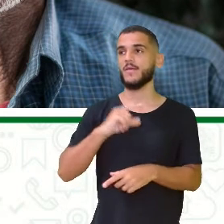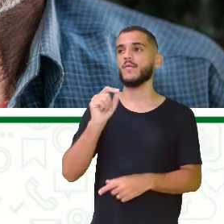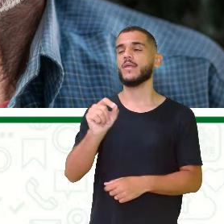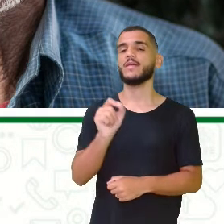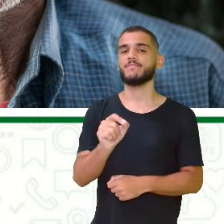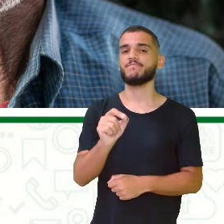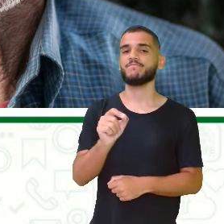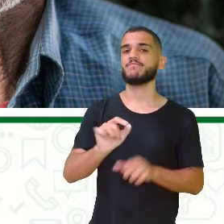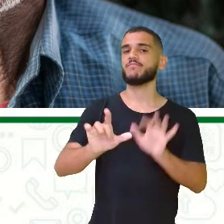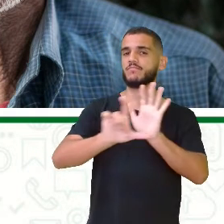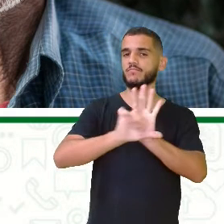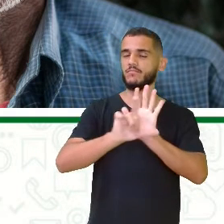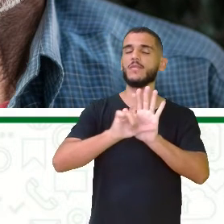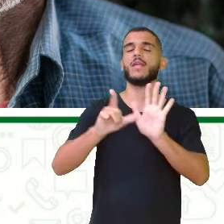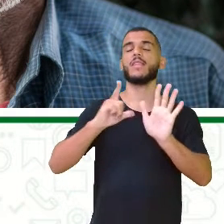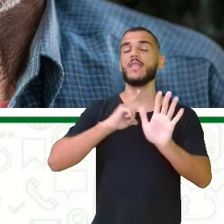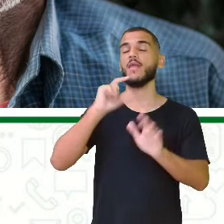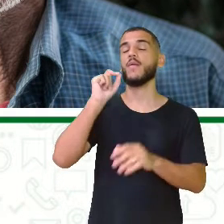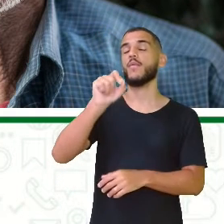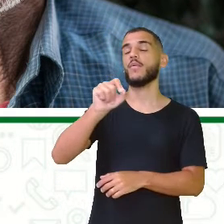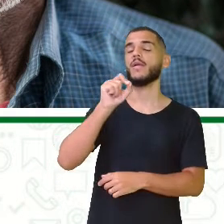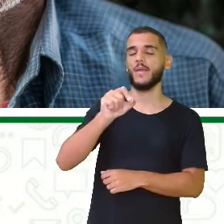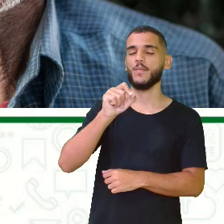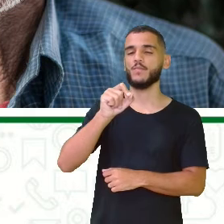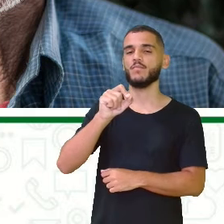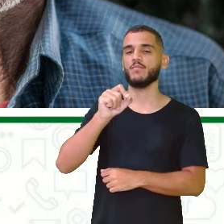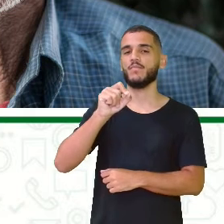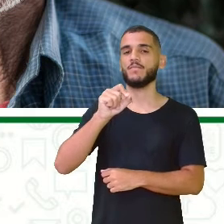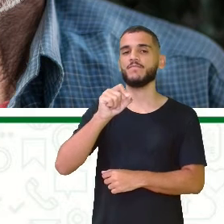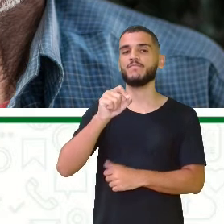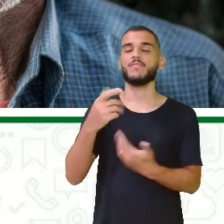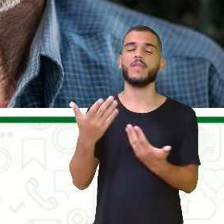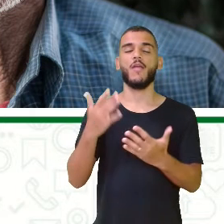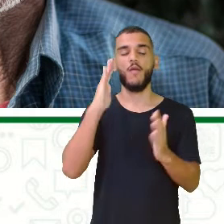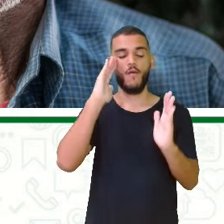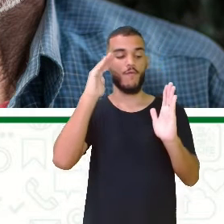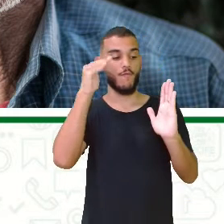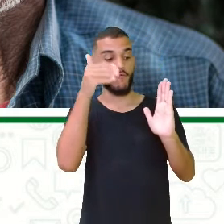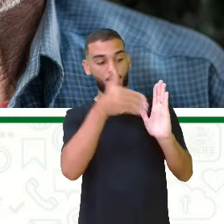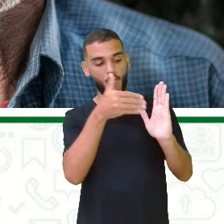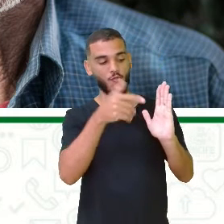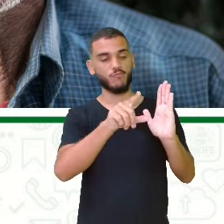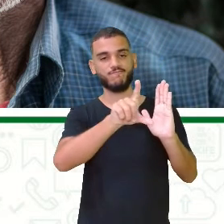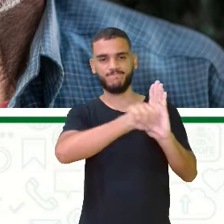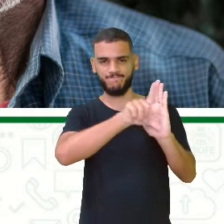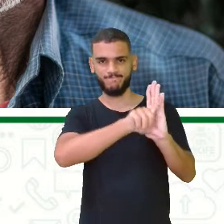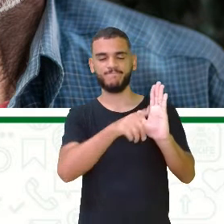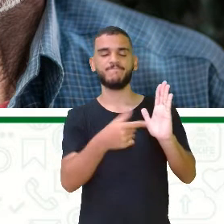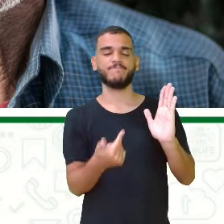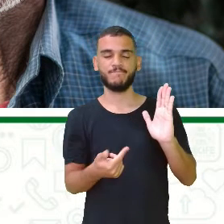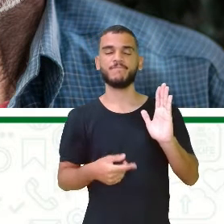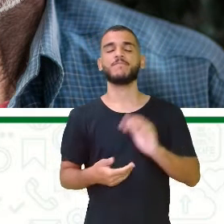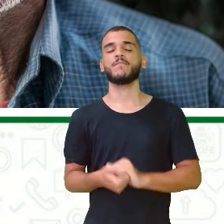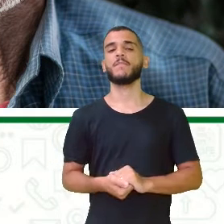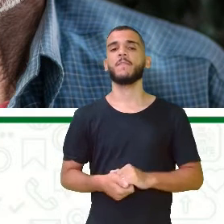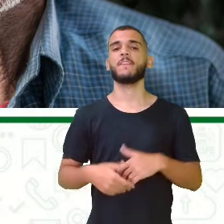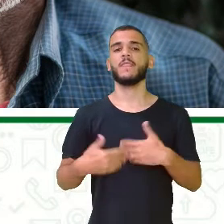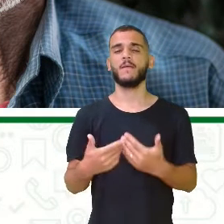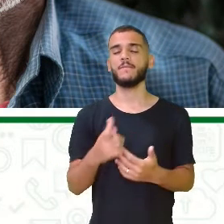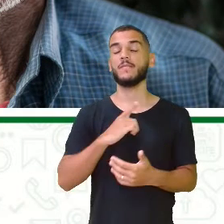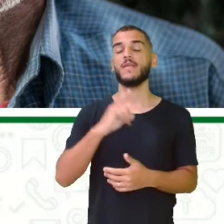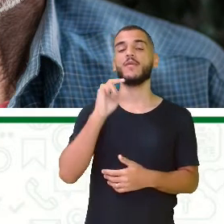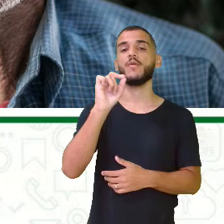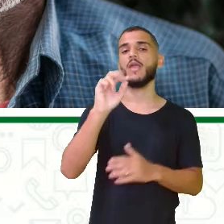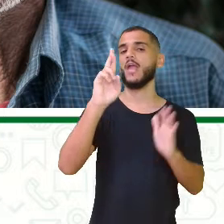que são previstas, quando a gente vai lá, quando a gente estuda, quando a gente lê o Estatuto, vemos que